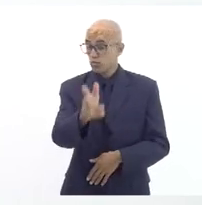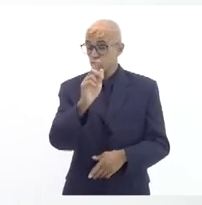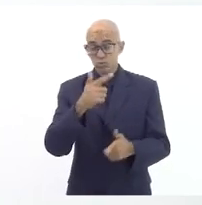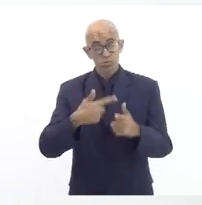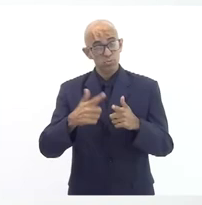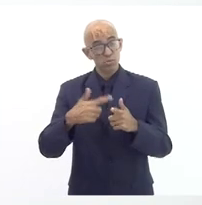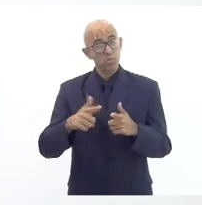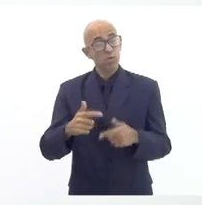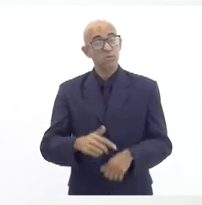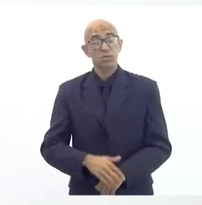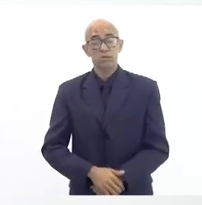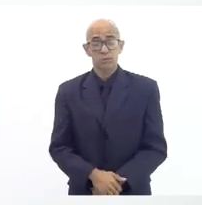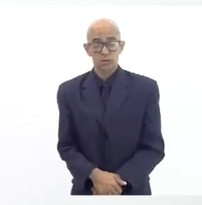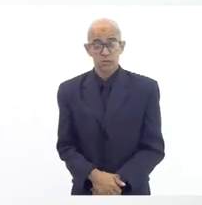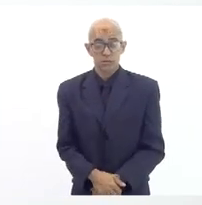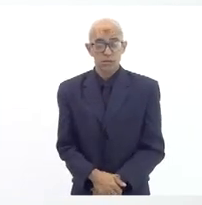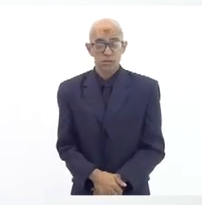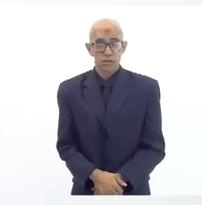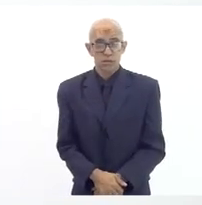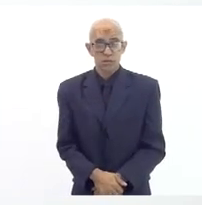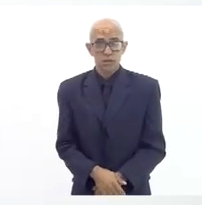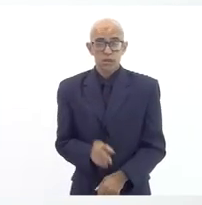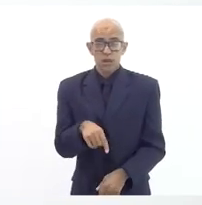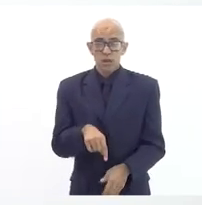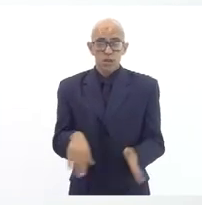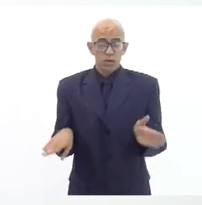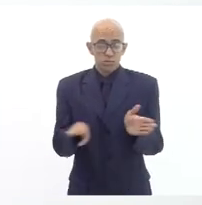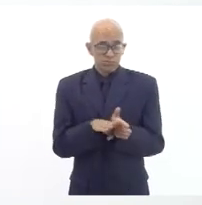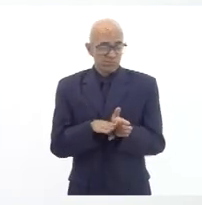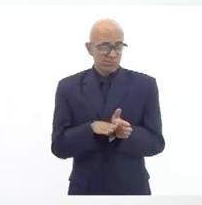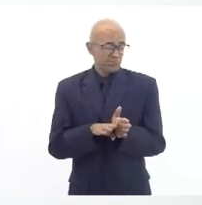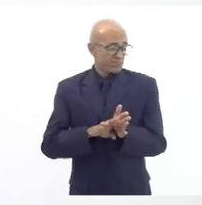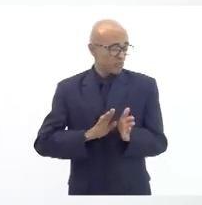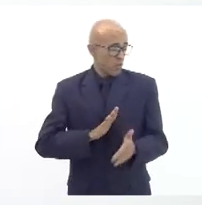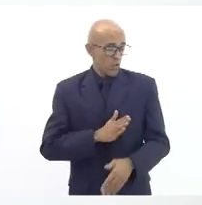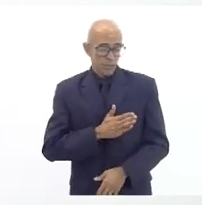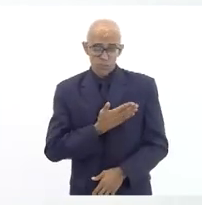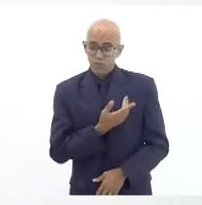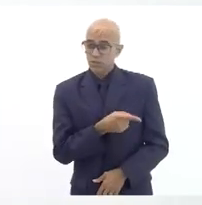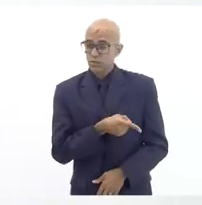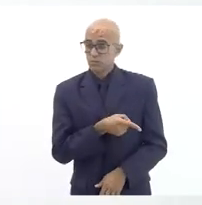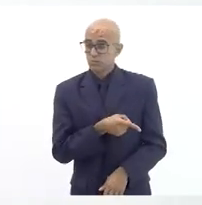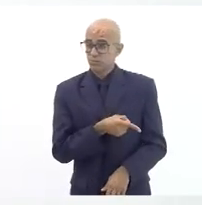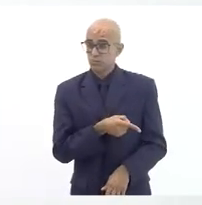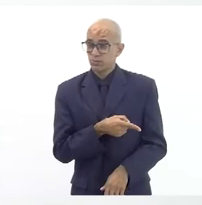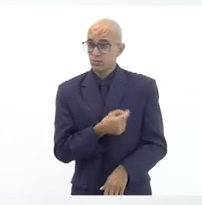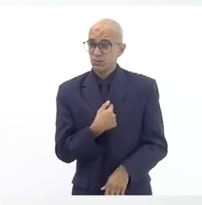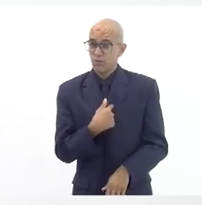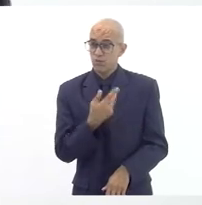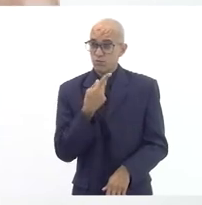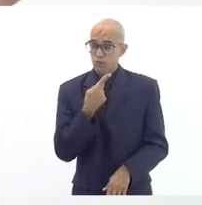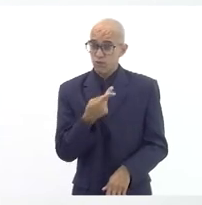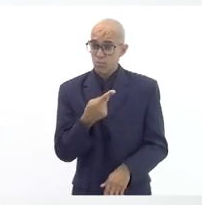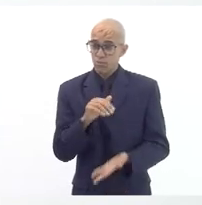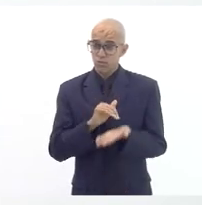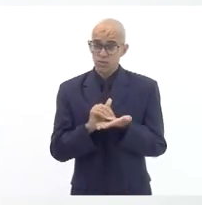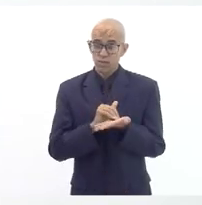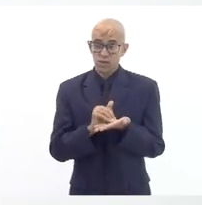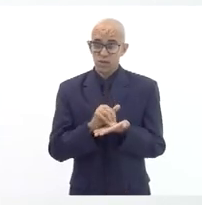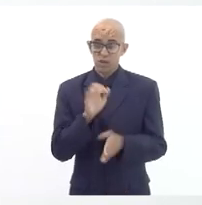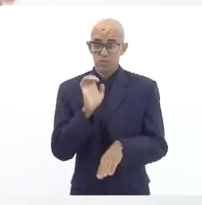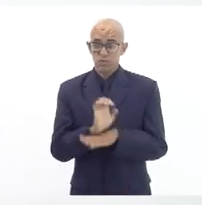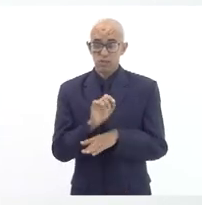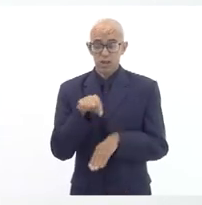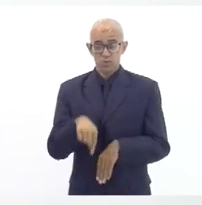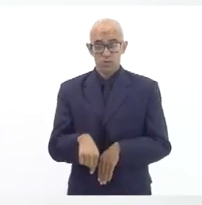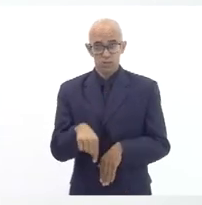problemas. São estações caóticas, e aqui faço menção aos secretários de Estado aqui presentes,